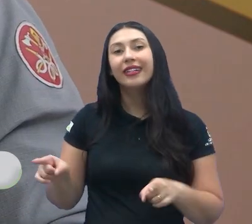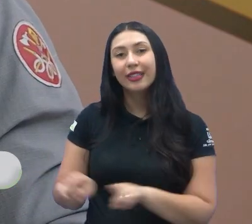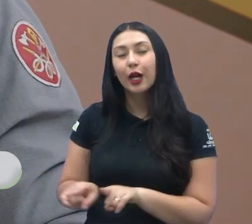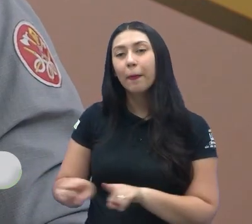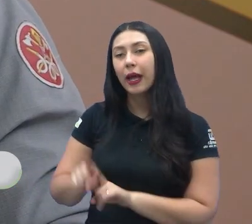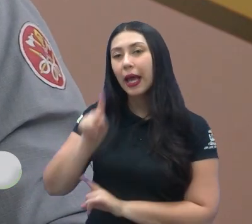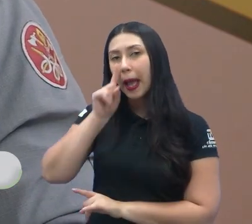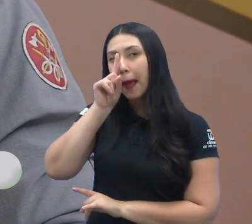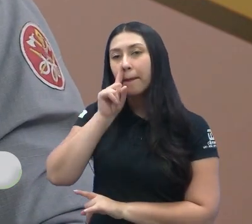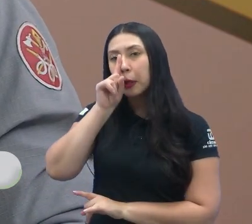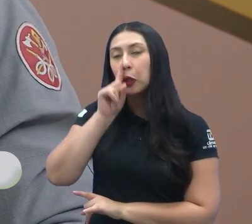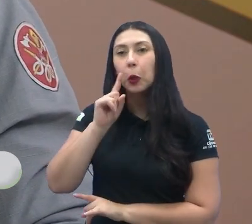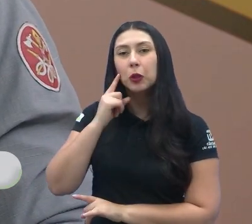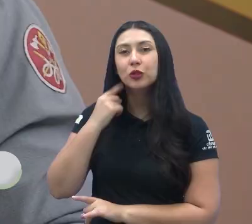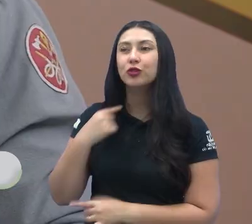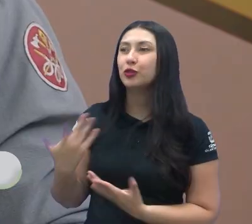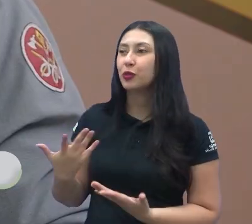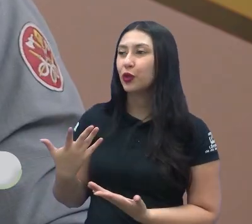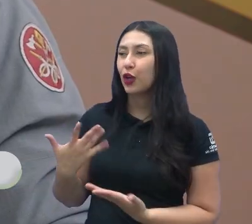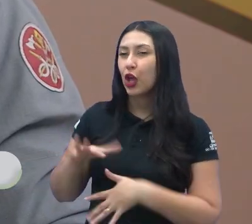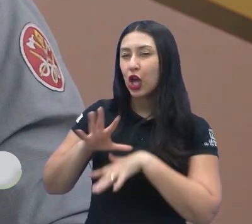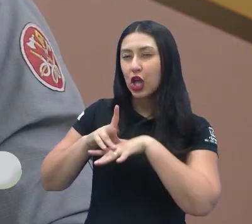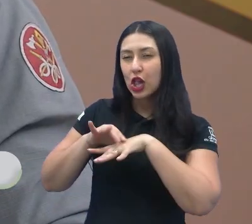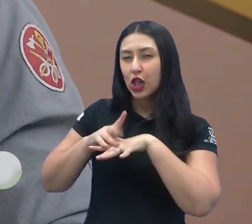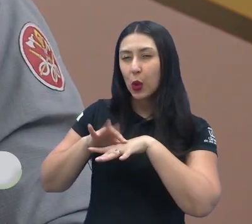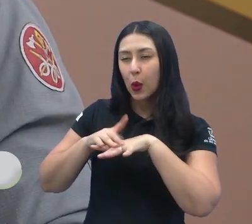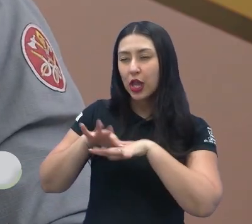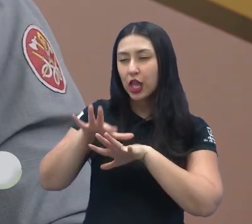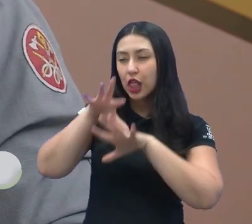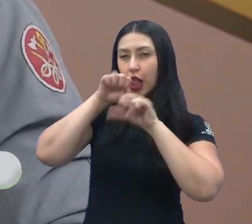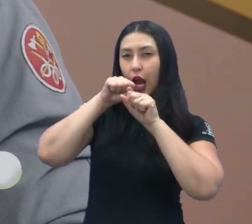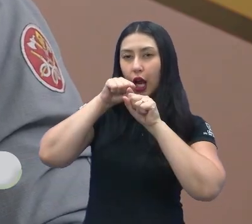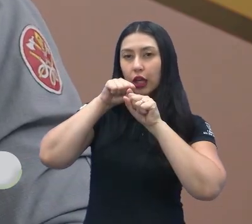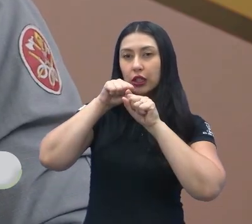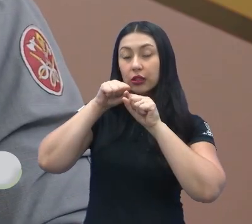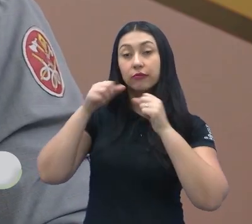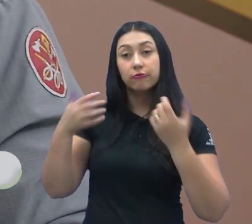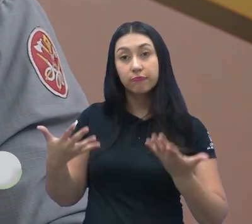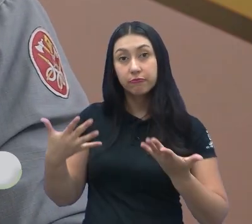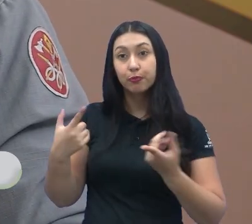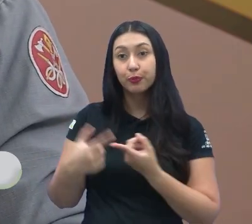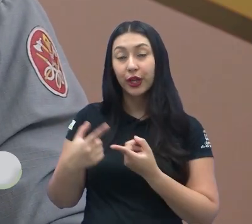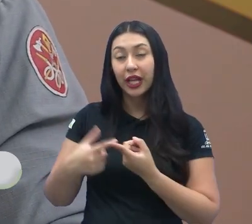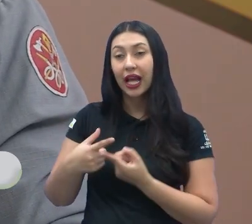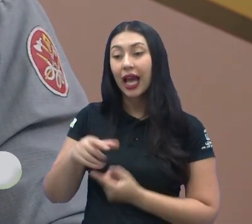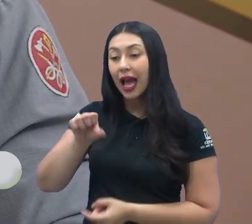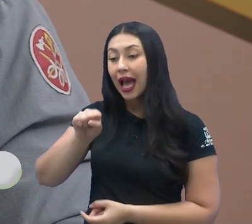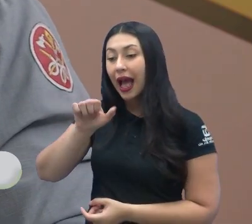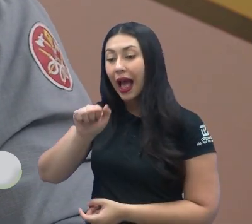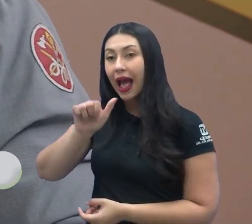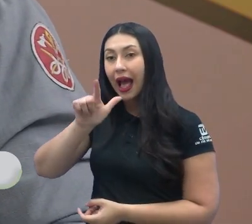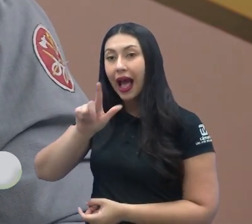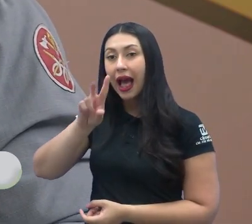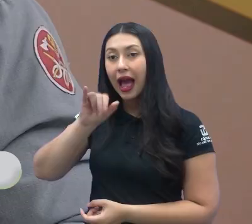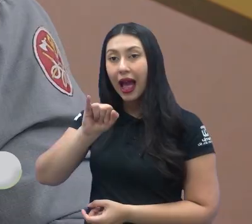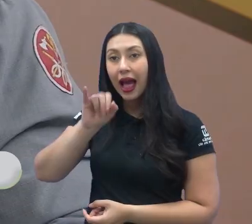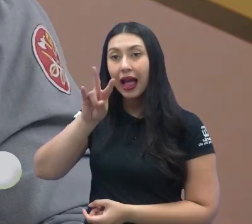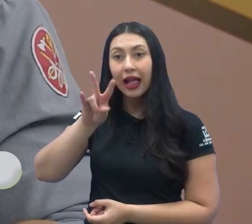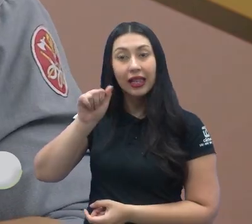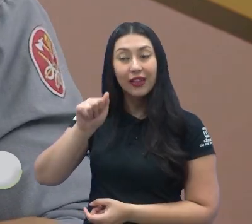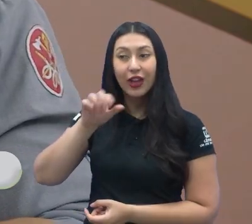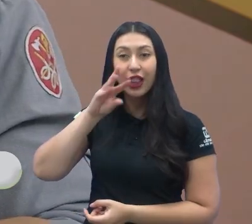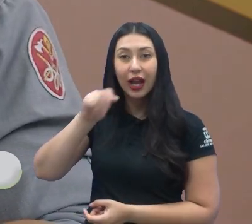contaminação cruzada, né? Não só, como eu trouxe aqui, questão de sangue, mas também a própria saliva traz essa contaminação. Antigamente nos